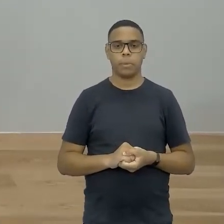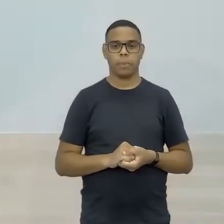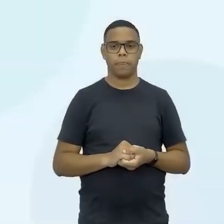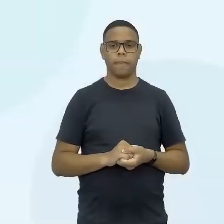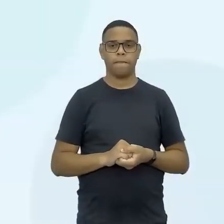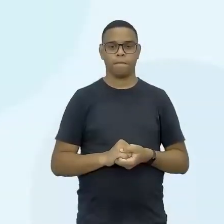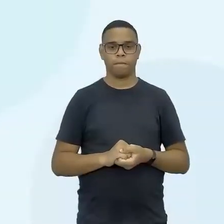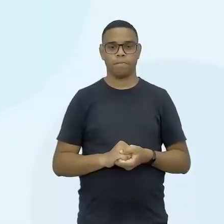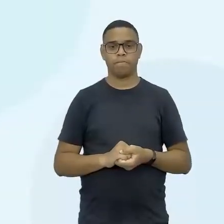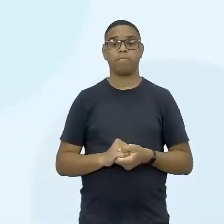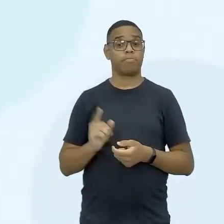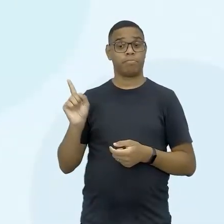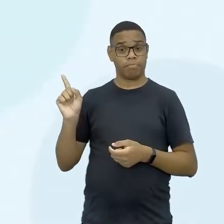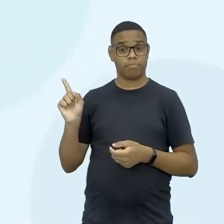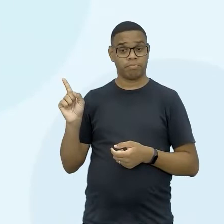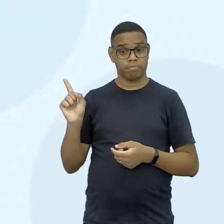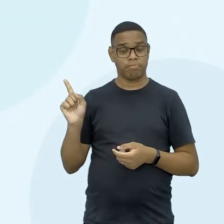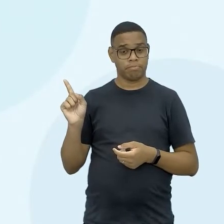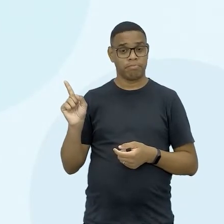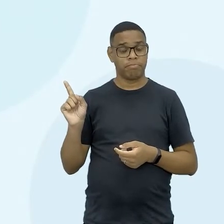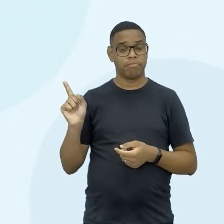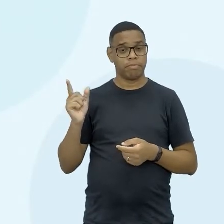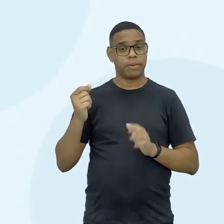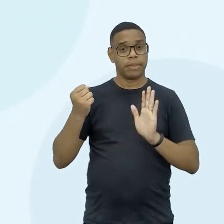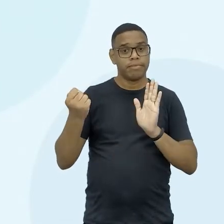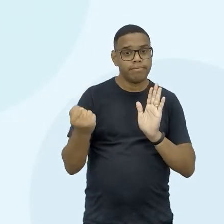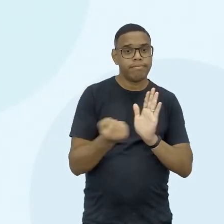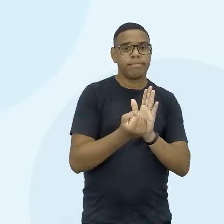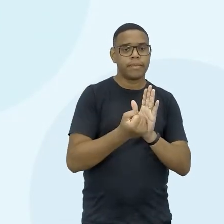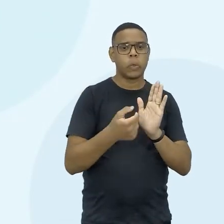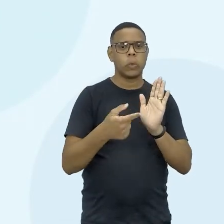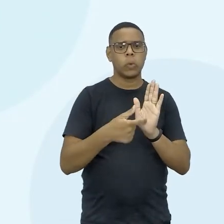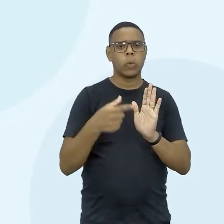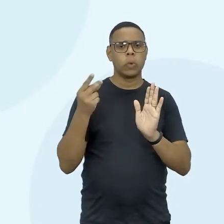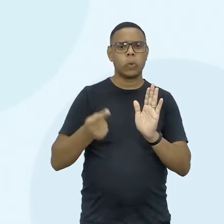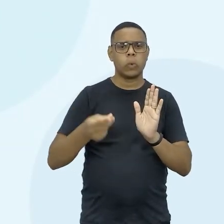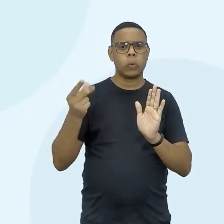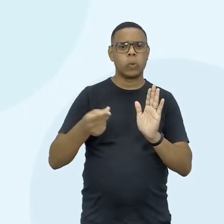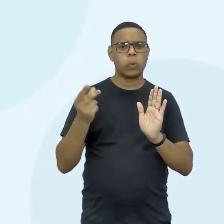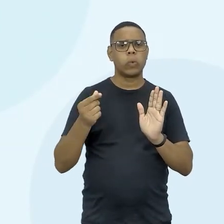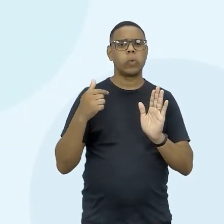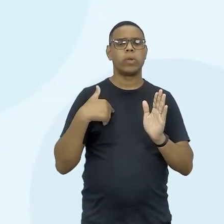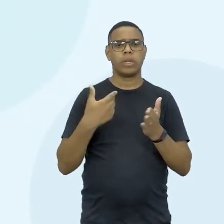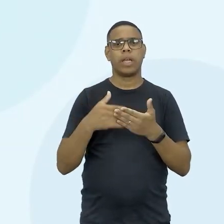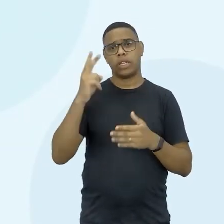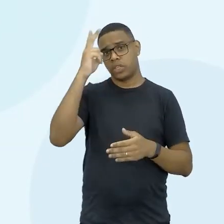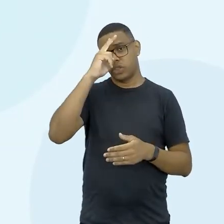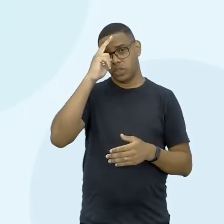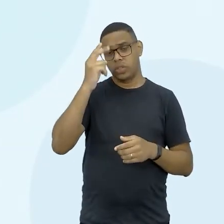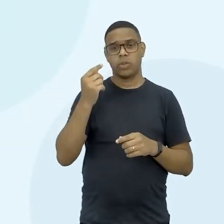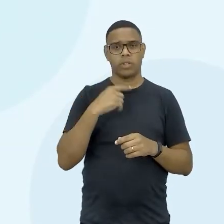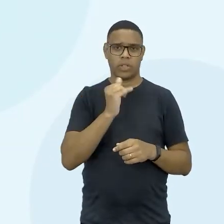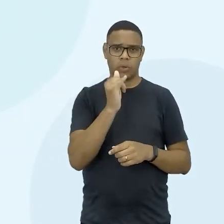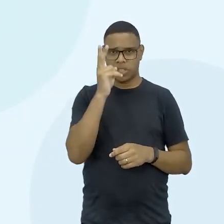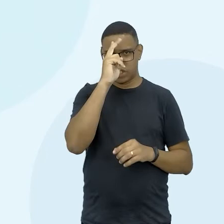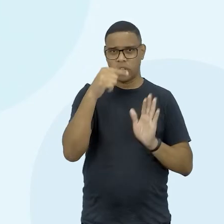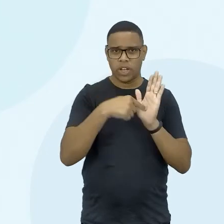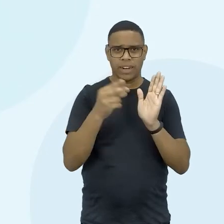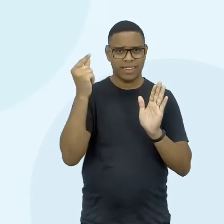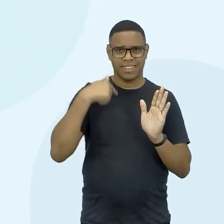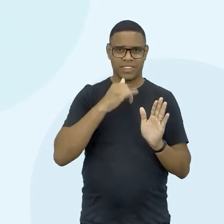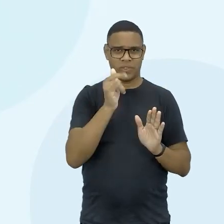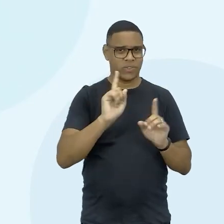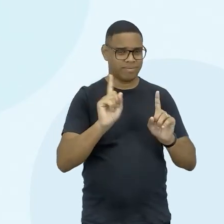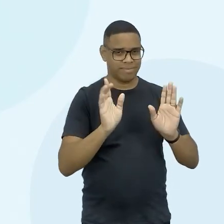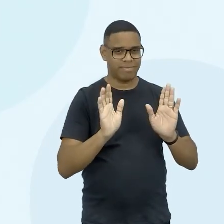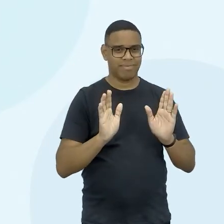sim. Esse é um símbolo também que acabou ficando universal. Eu fui ler a história desse símbolo, não vou contar pra vocês.